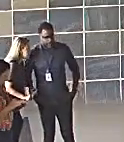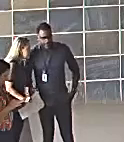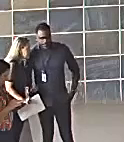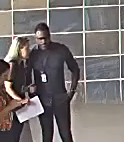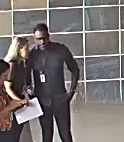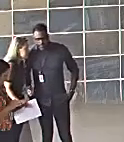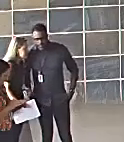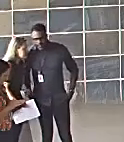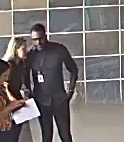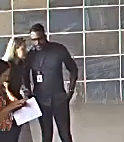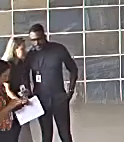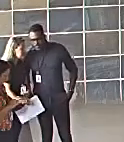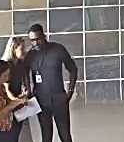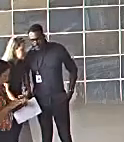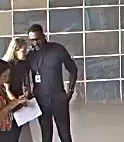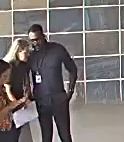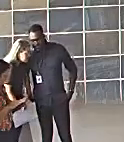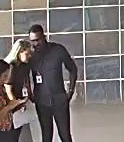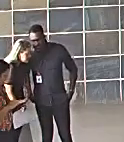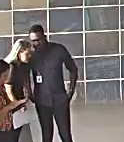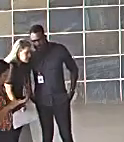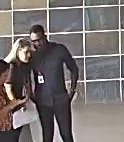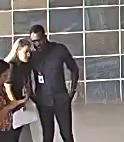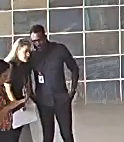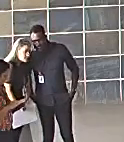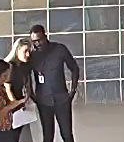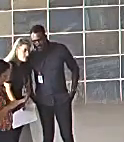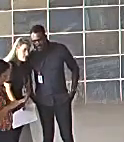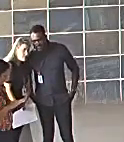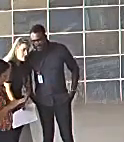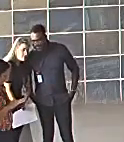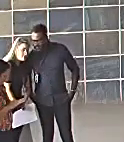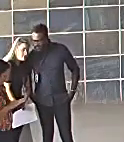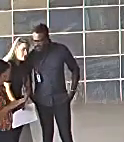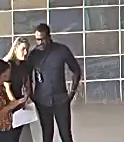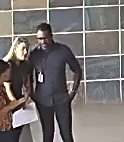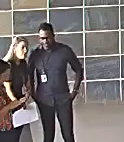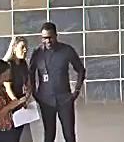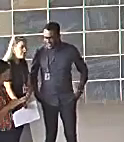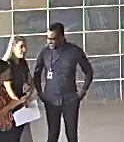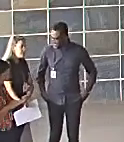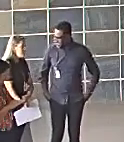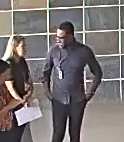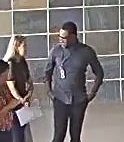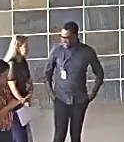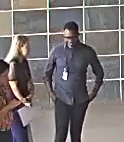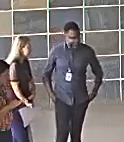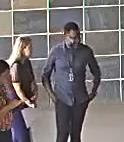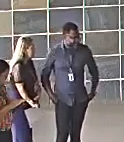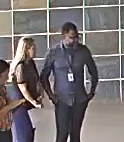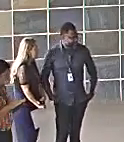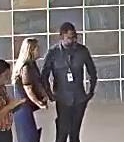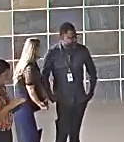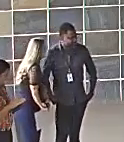Sindipasse. A presidência convida a tomar assento à mesa os